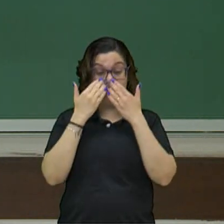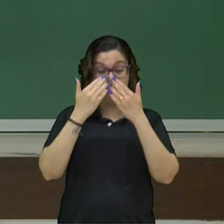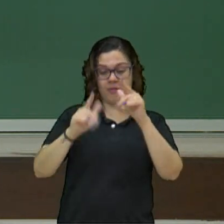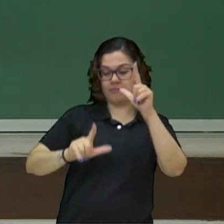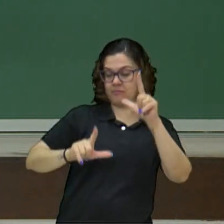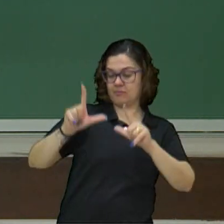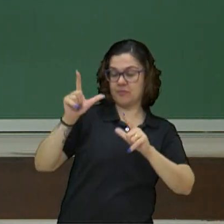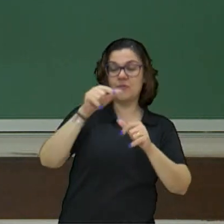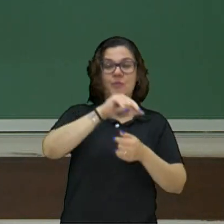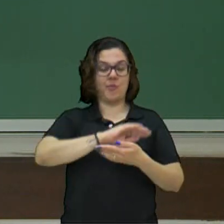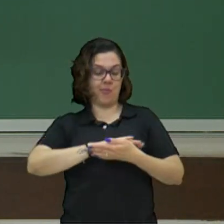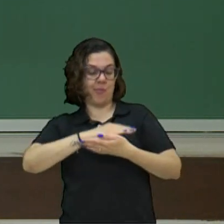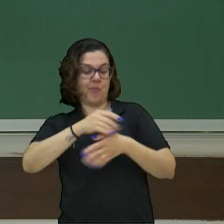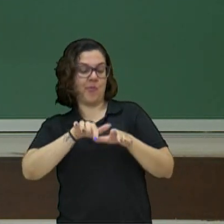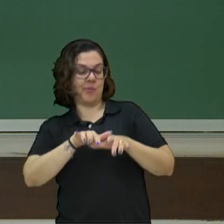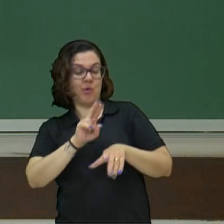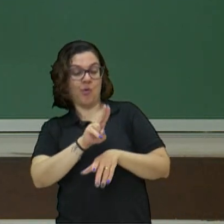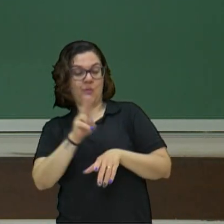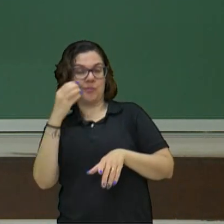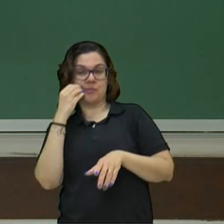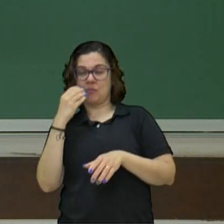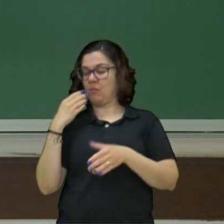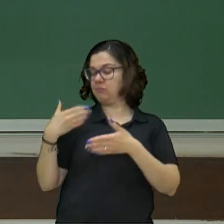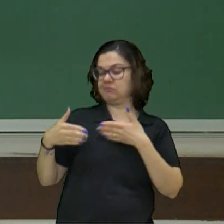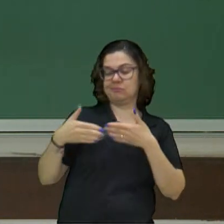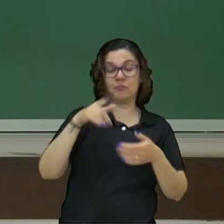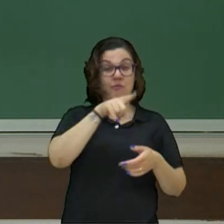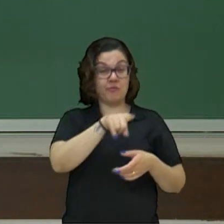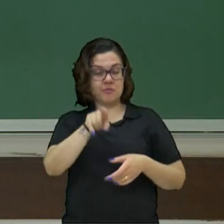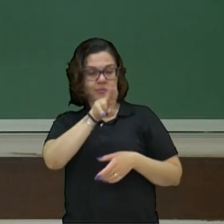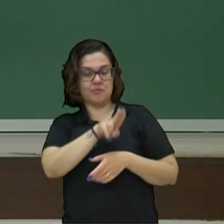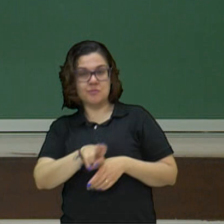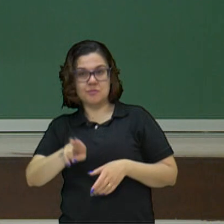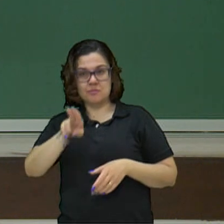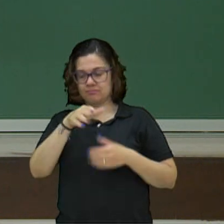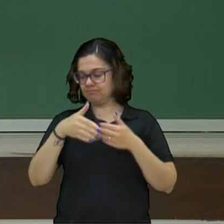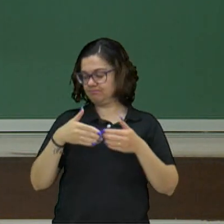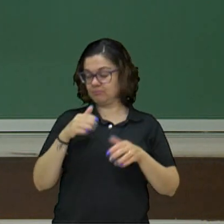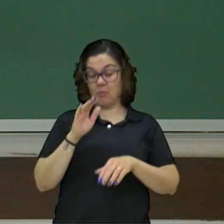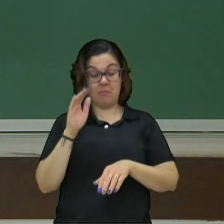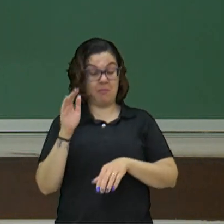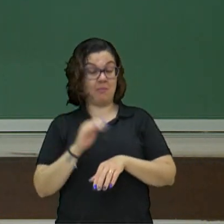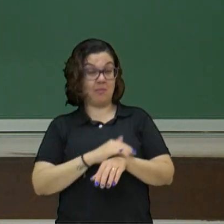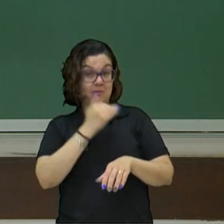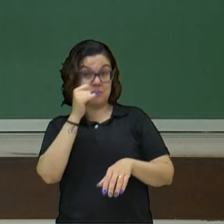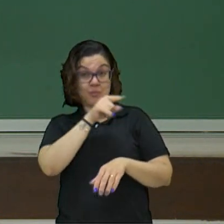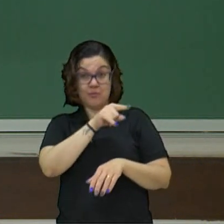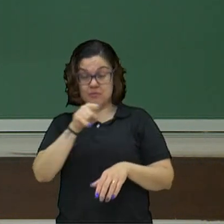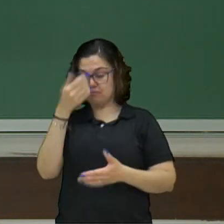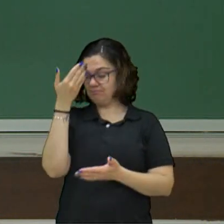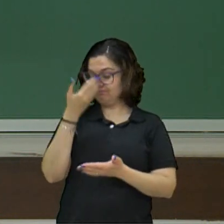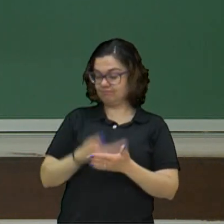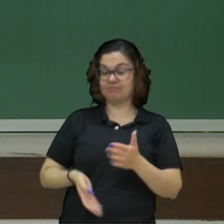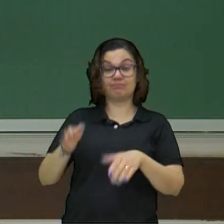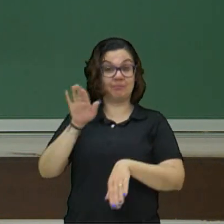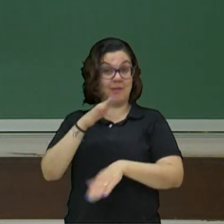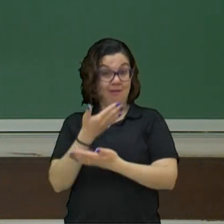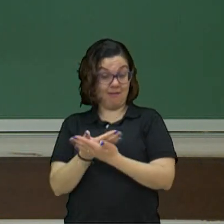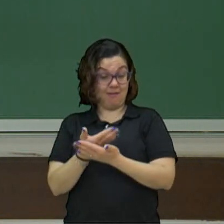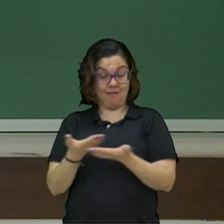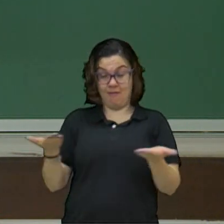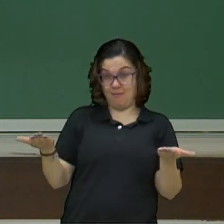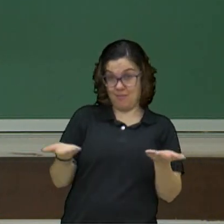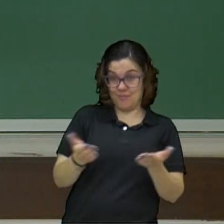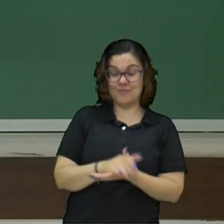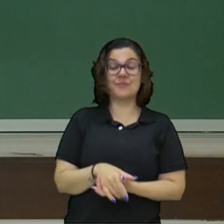televisão do seu computador ou do seu celular não importa o equipamento que você está utilizando o mais importante é não perder a aula